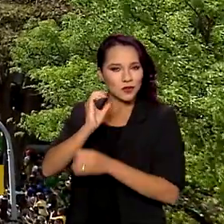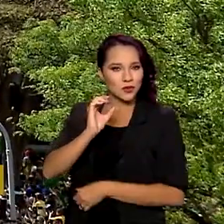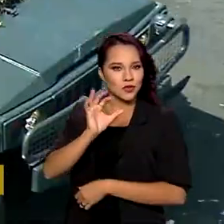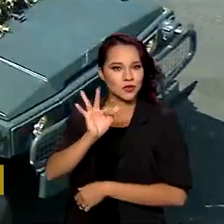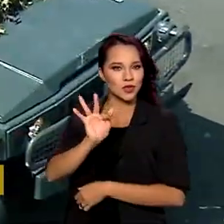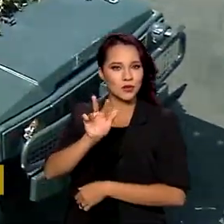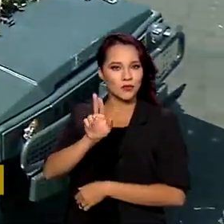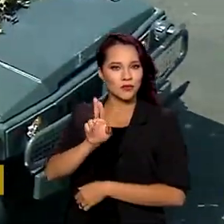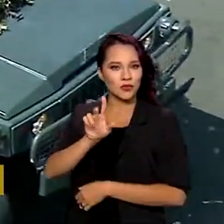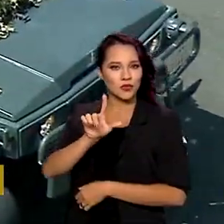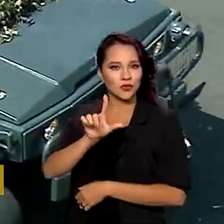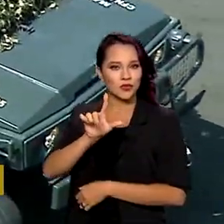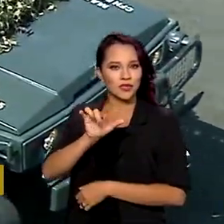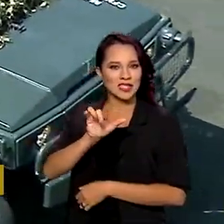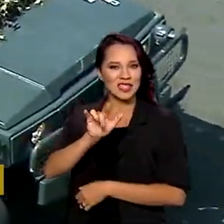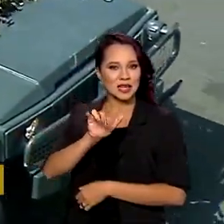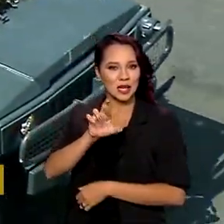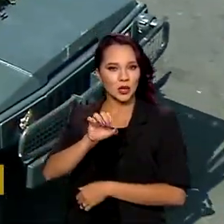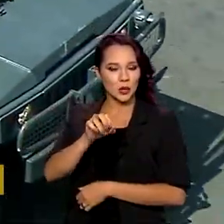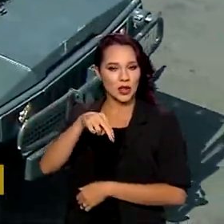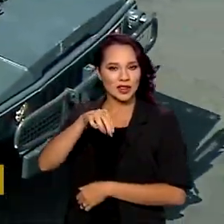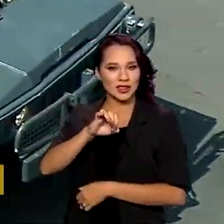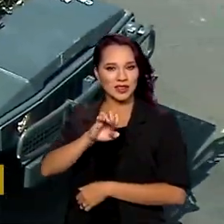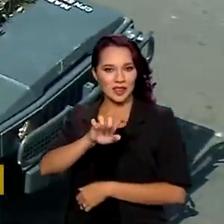dos corpos de fuzileiros navais.